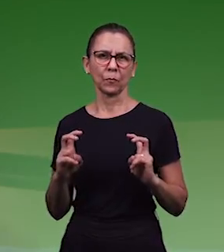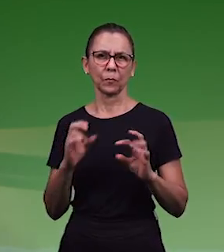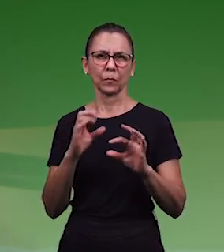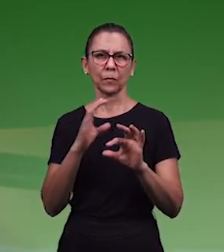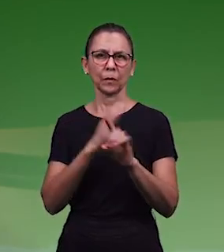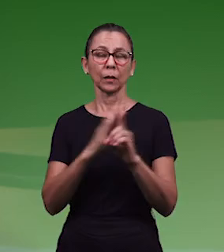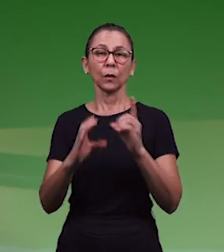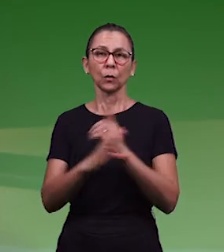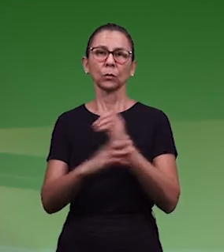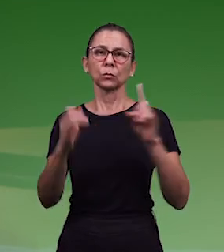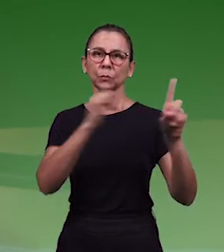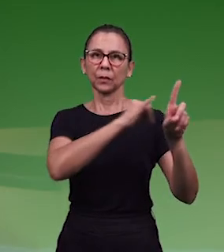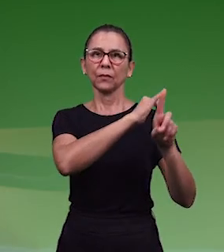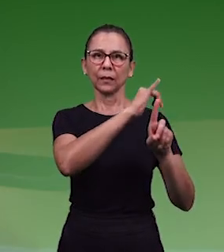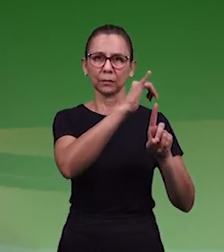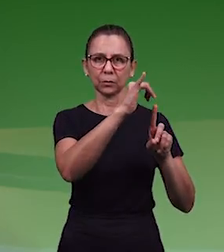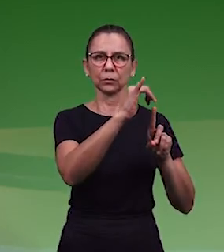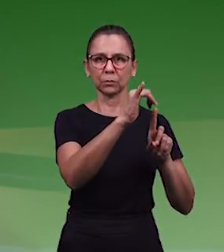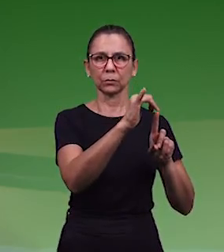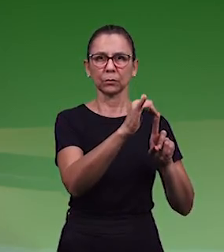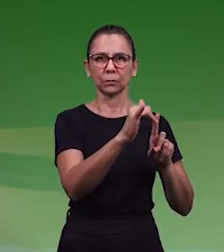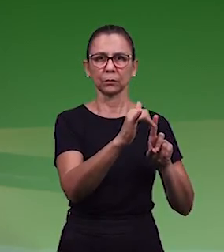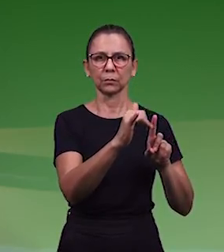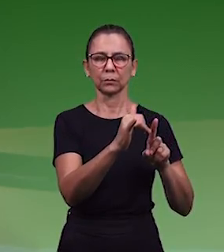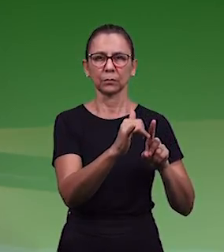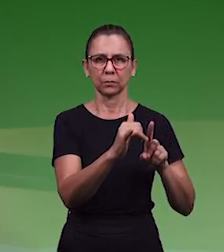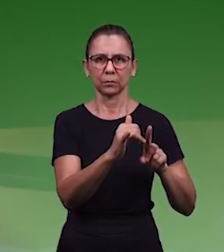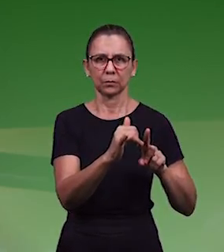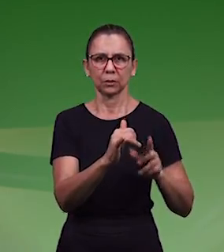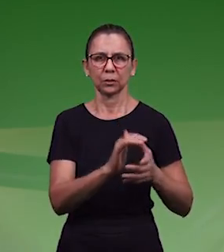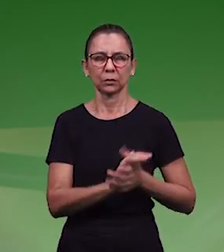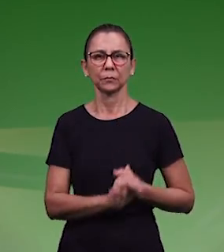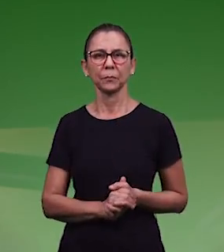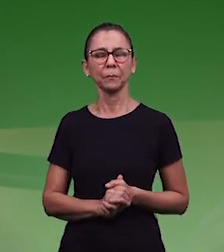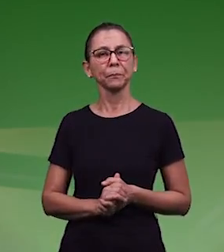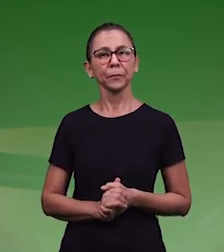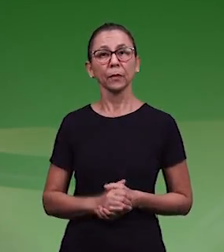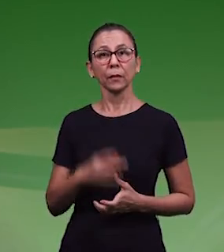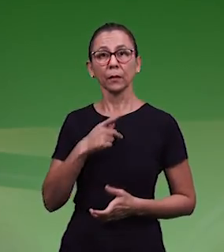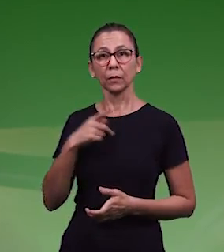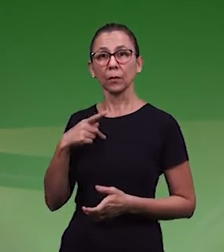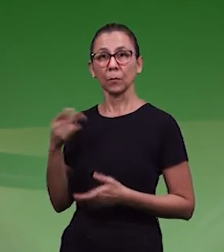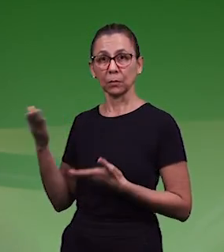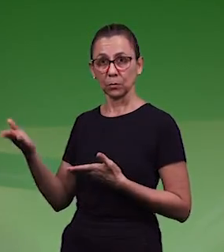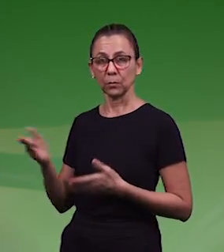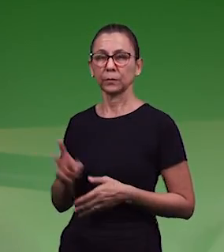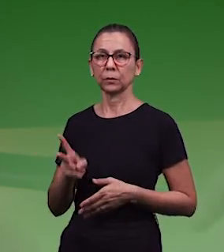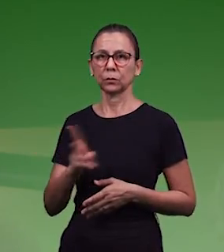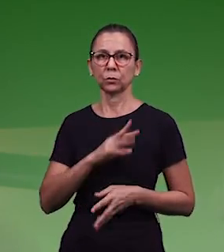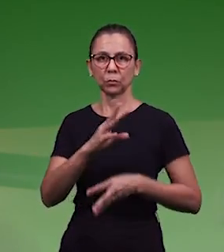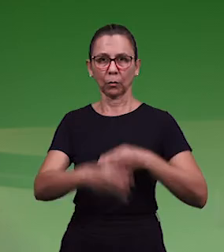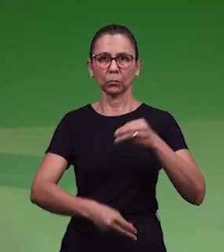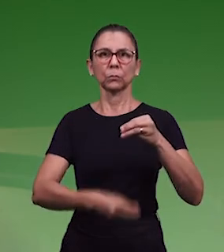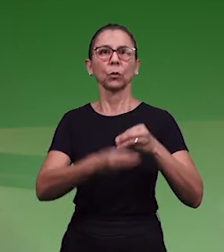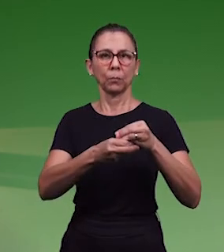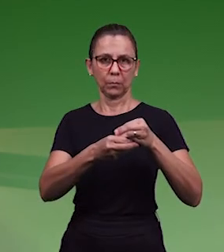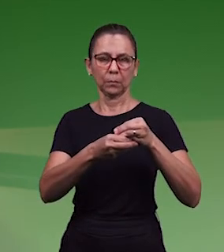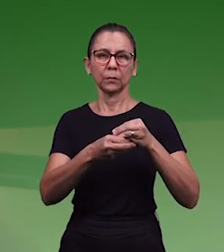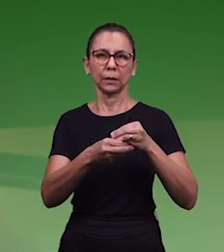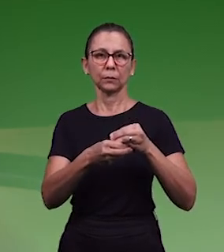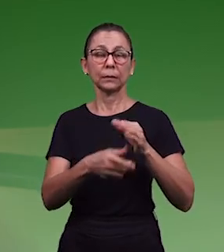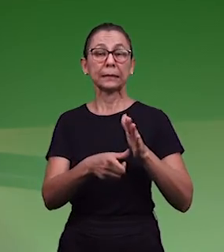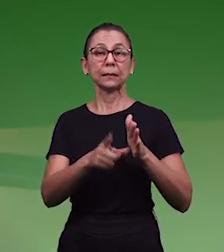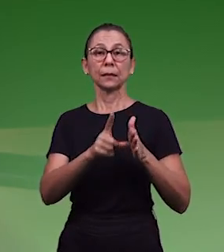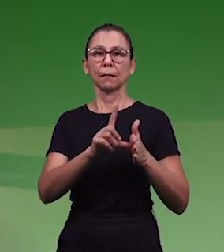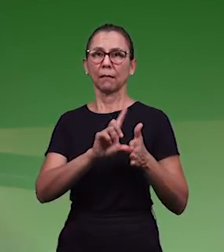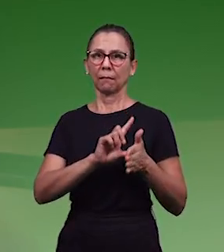profético. E há ainda um complemento que o pastor Antônio Carlos vai fazer acerca desse tema, antes de entrarmos